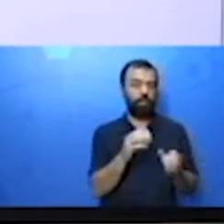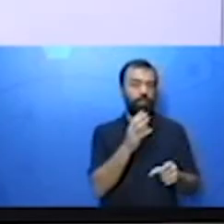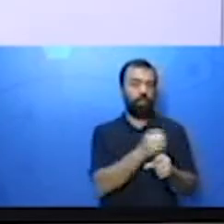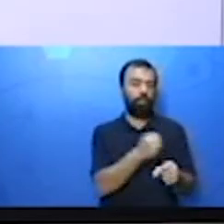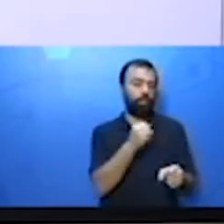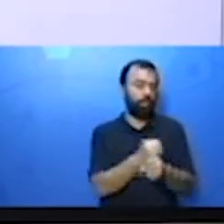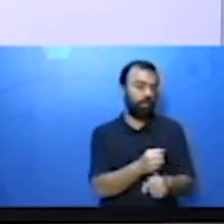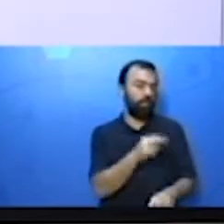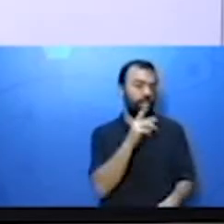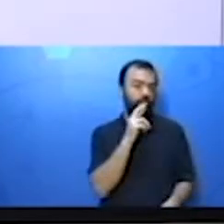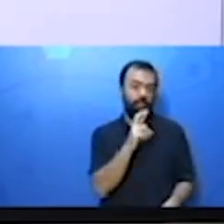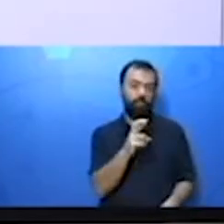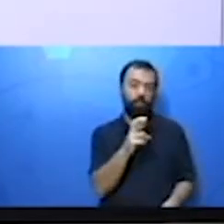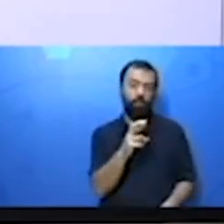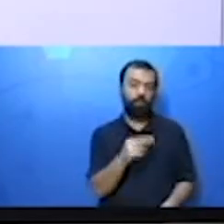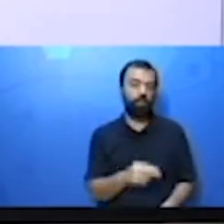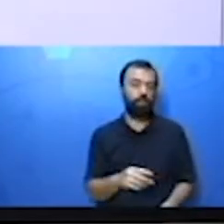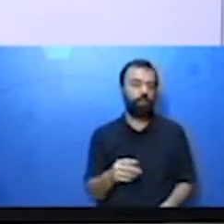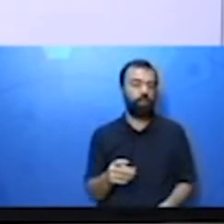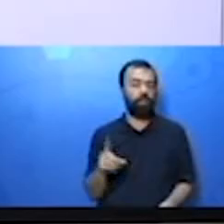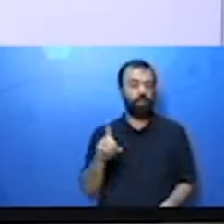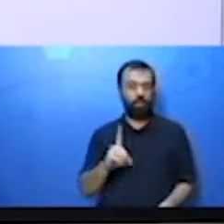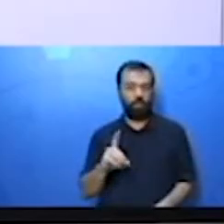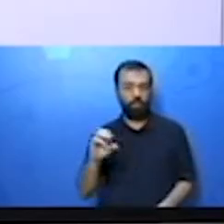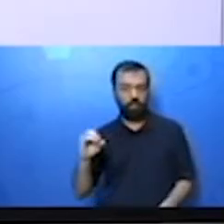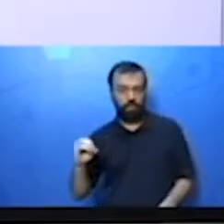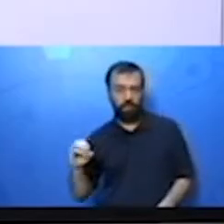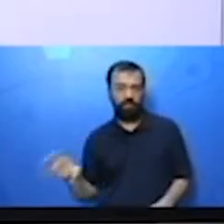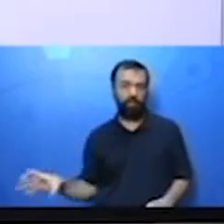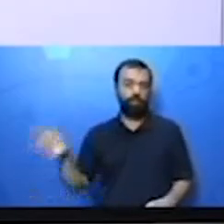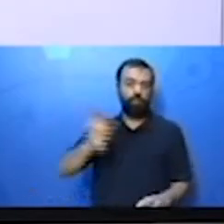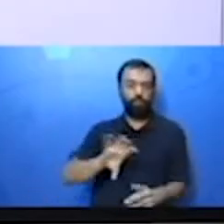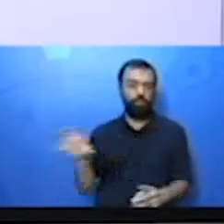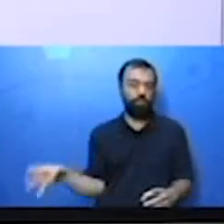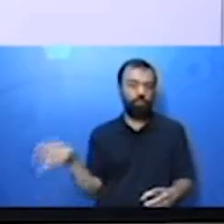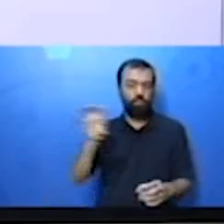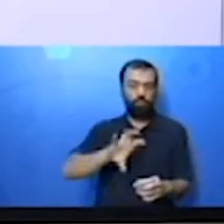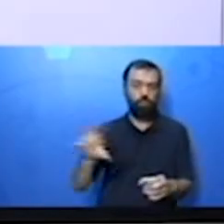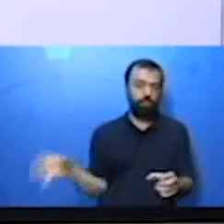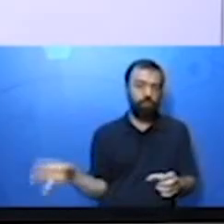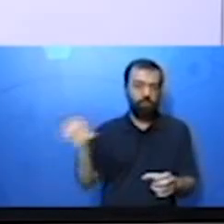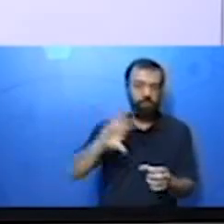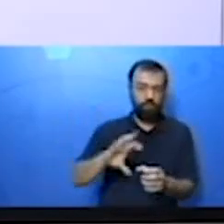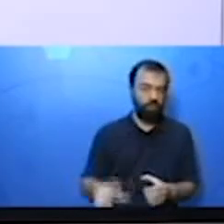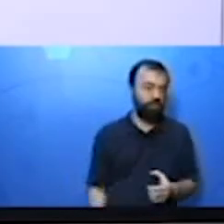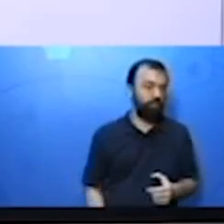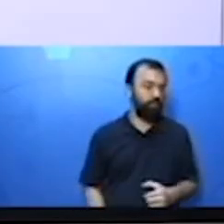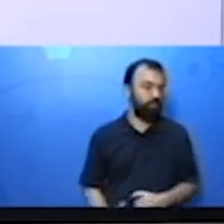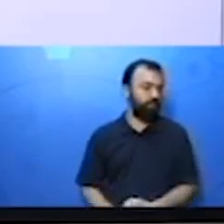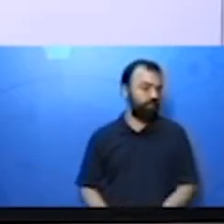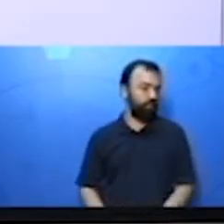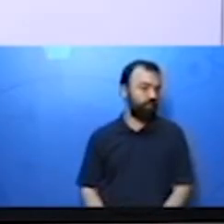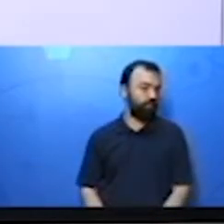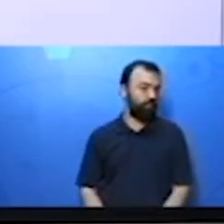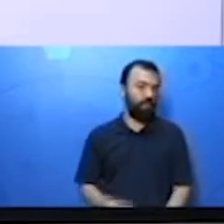Ali a respostinha. Ele vai despejar 10 jarros para encher o